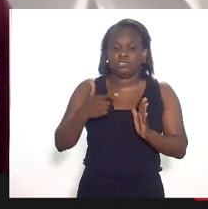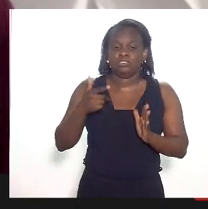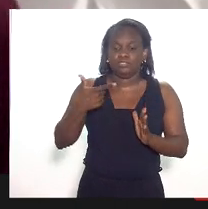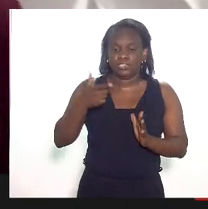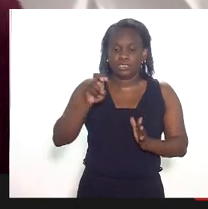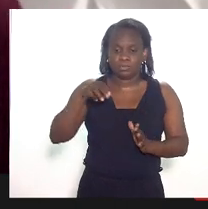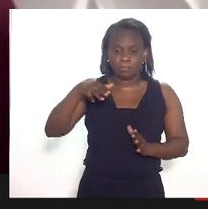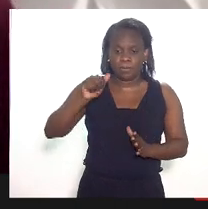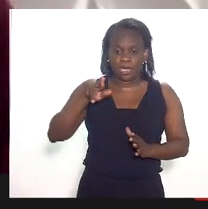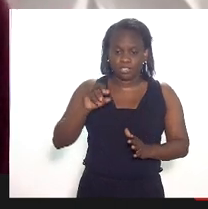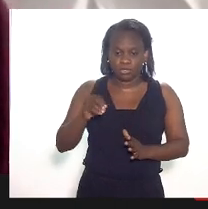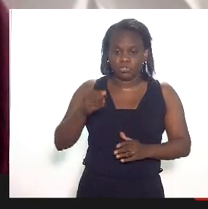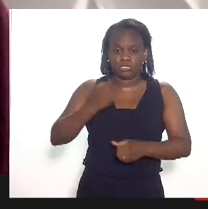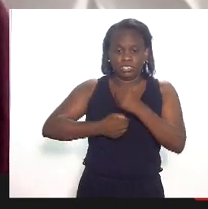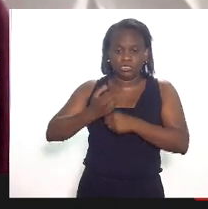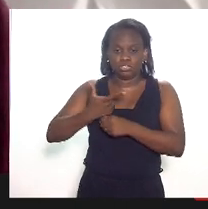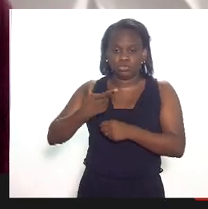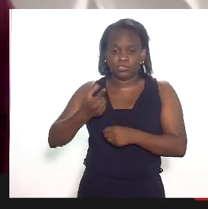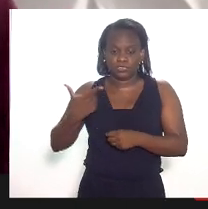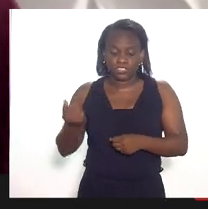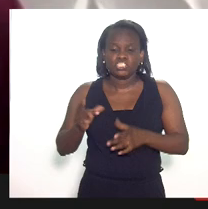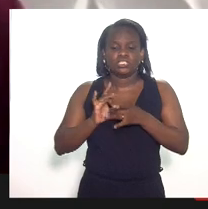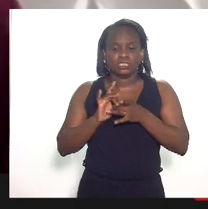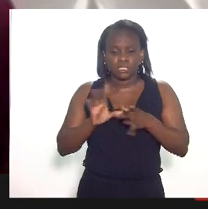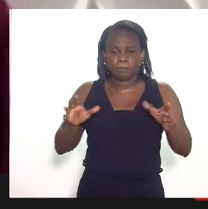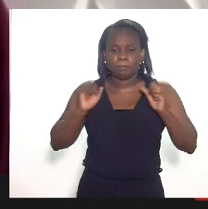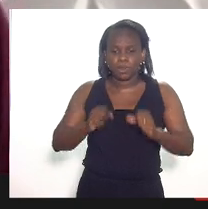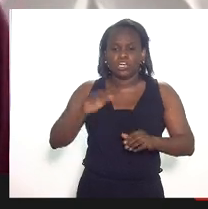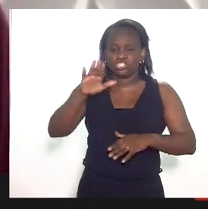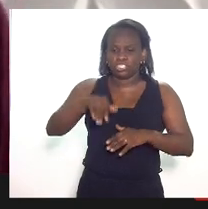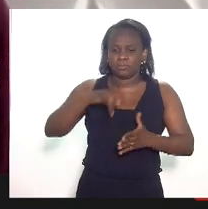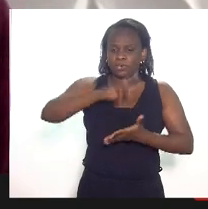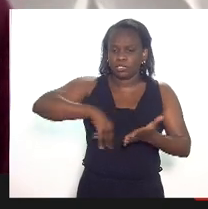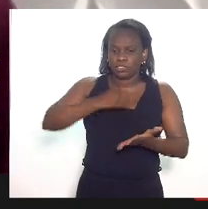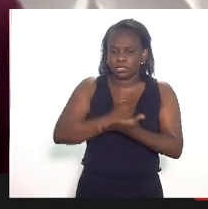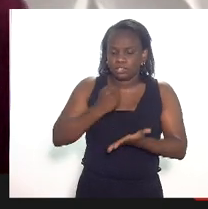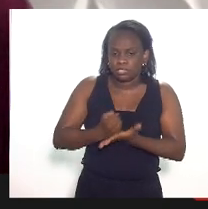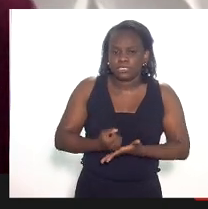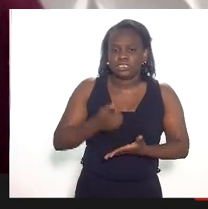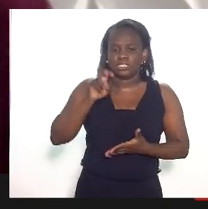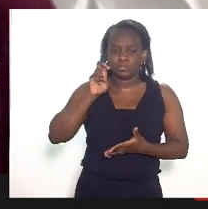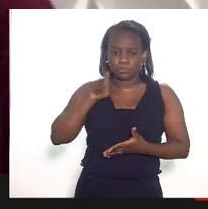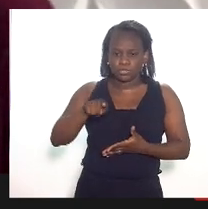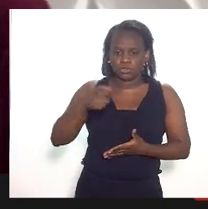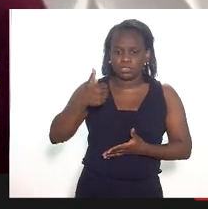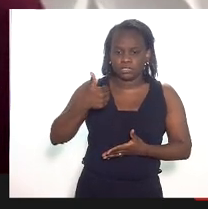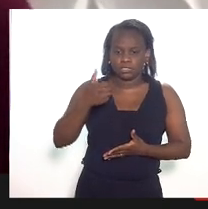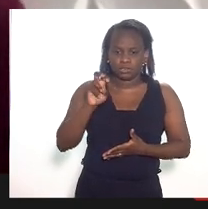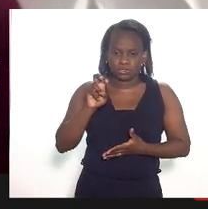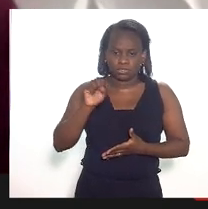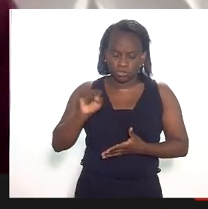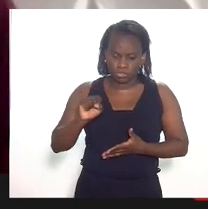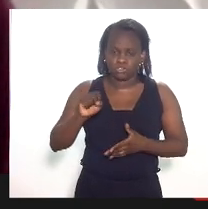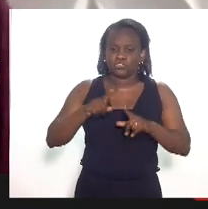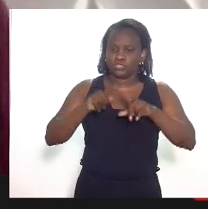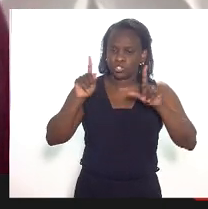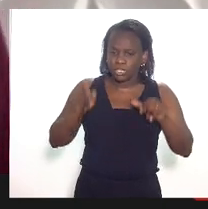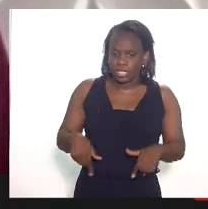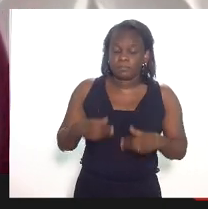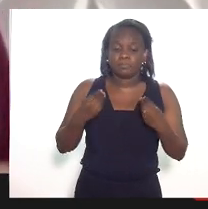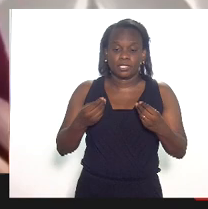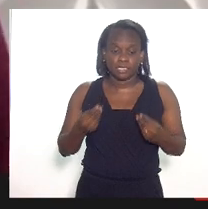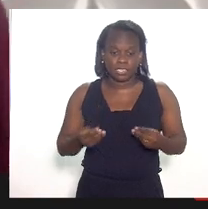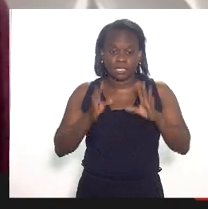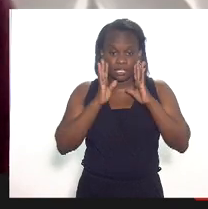de 2020 autorizou a contratação de 5.158 funcionários para